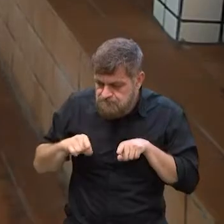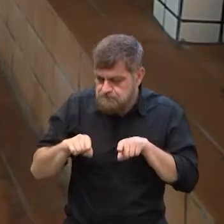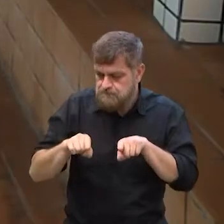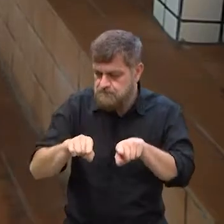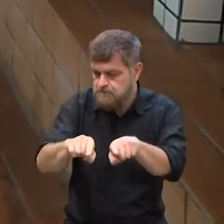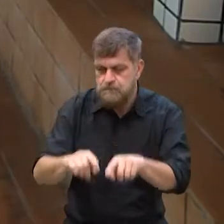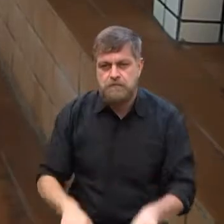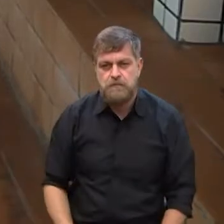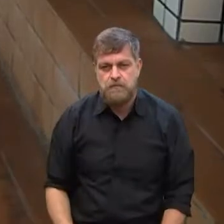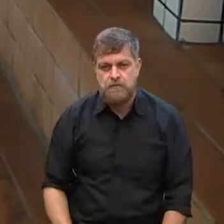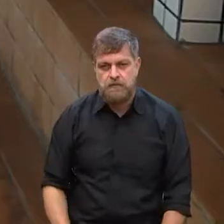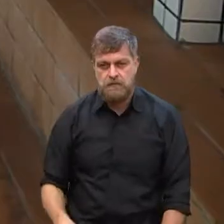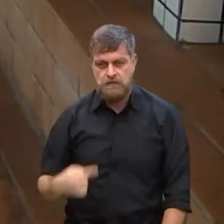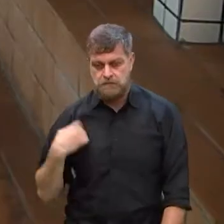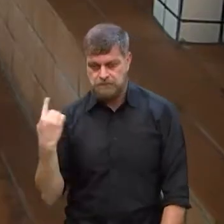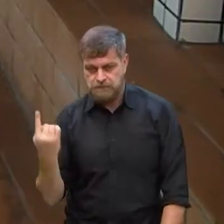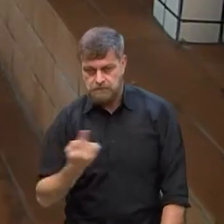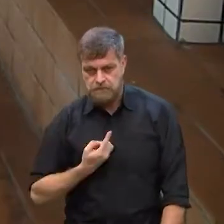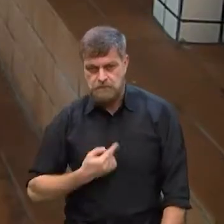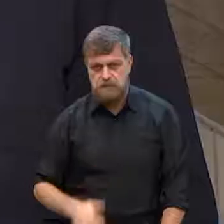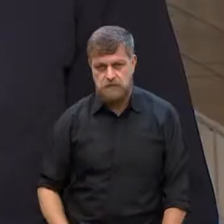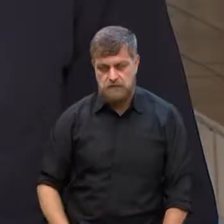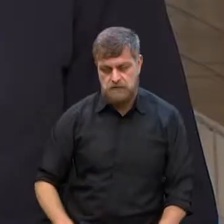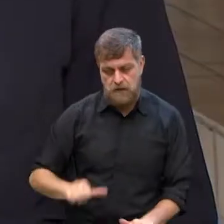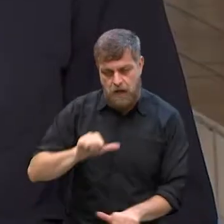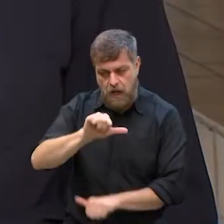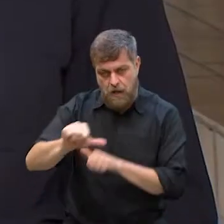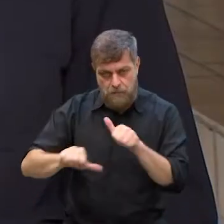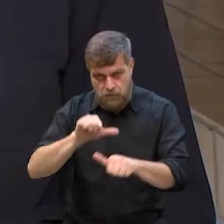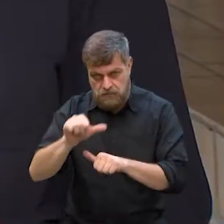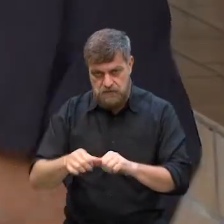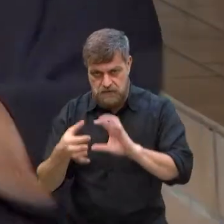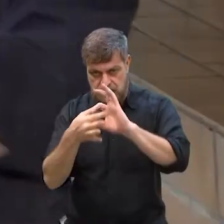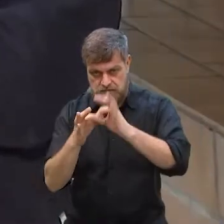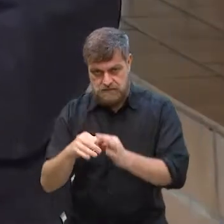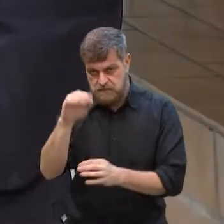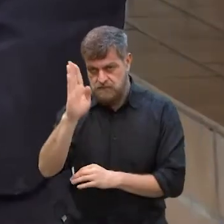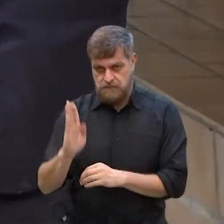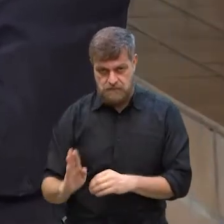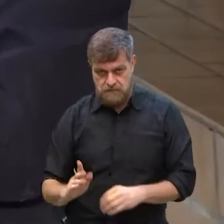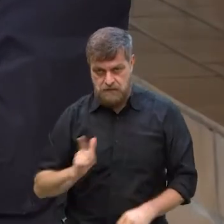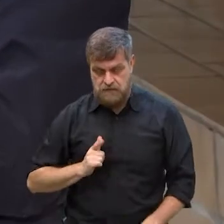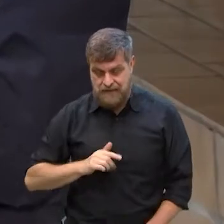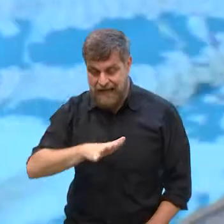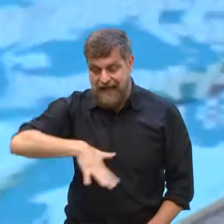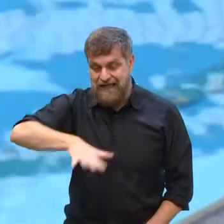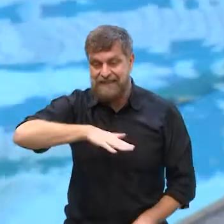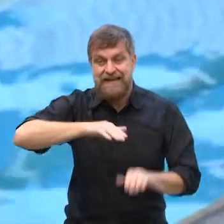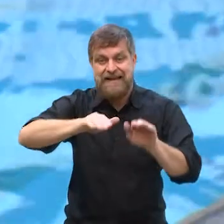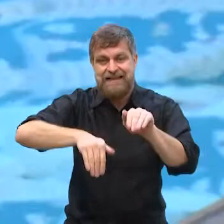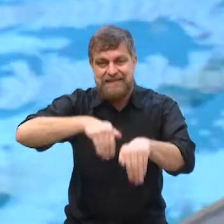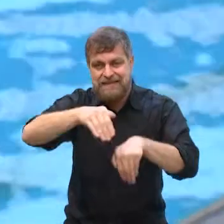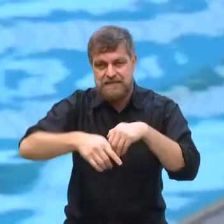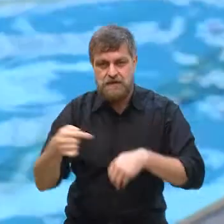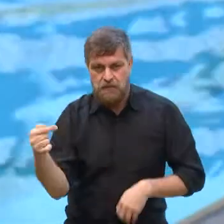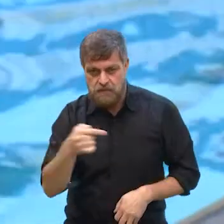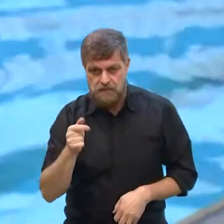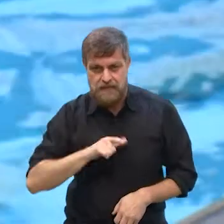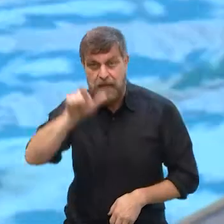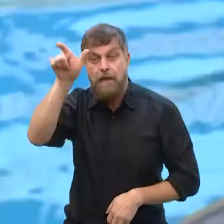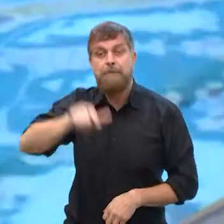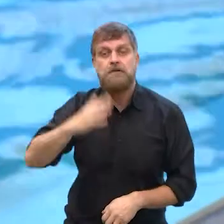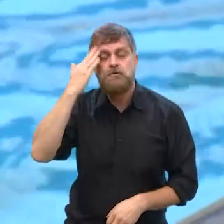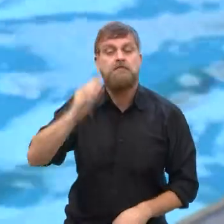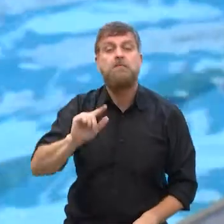Nós estamos em uma renovação no esporte paralímpico brasileiro, principalmente na natação. Além de você, tem outros